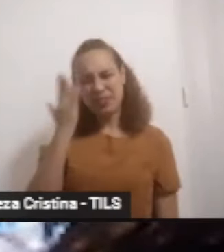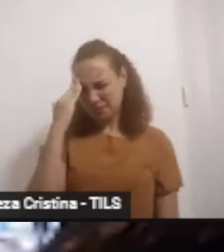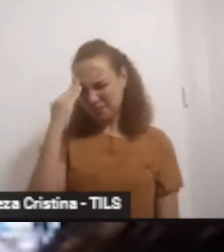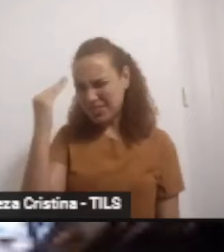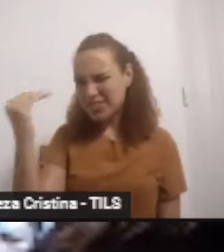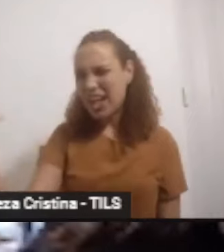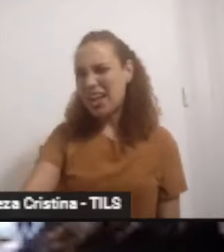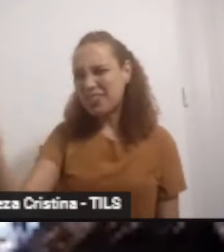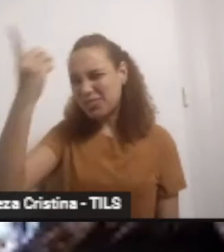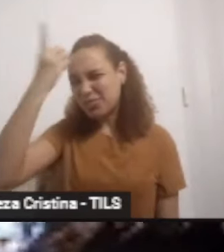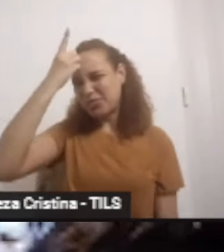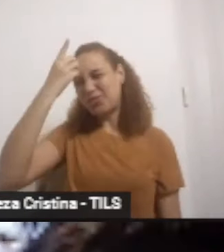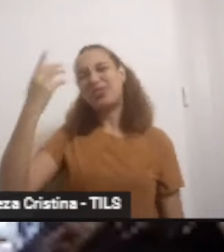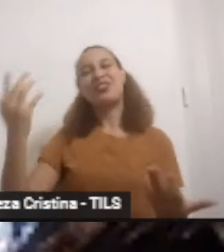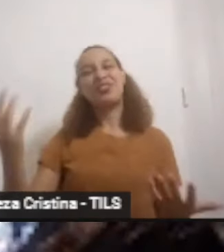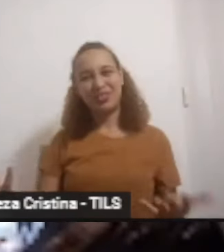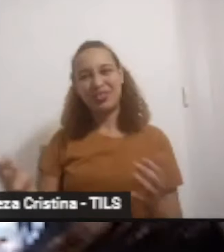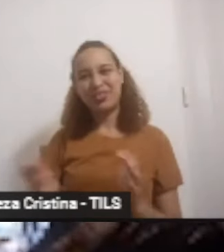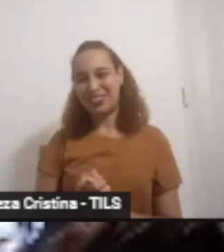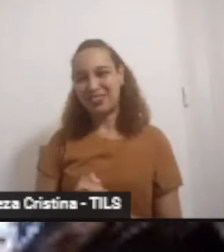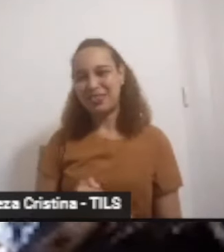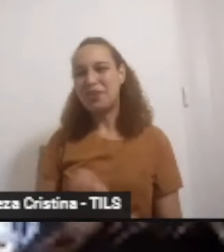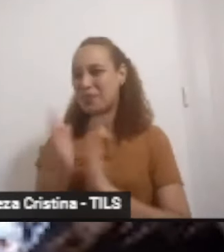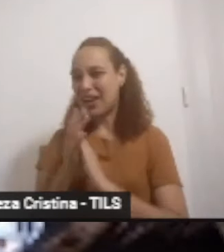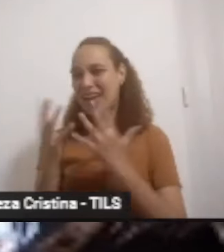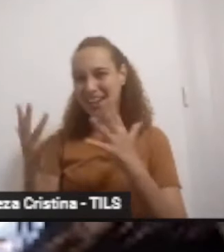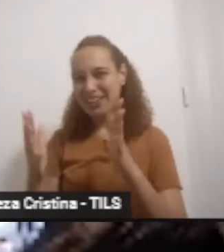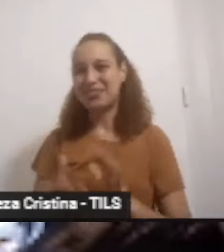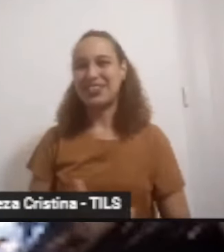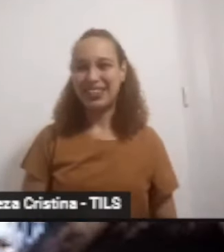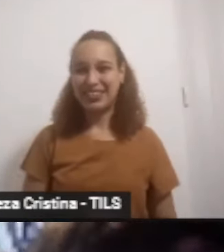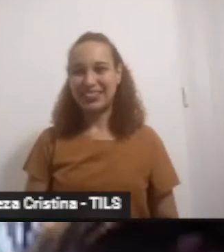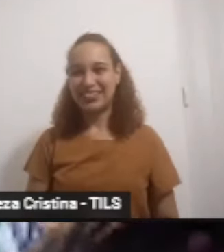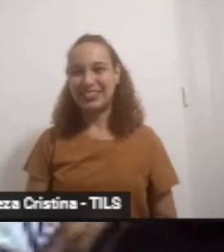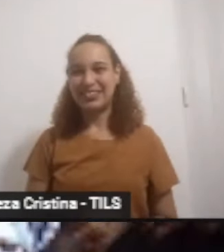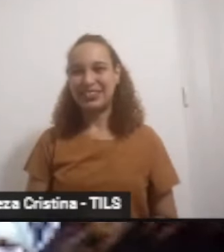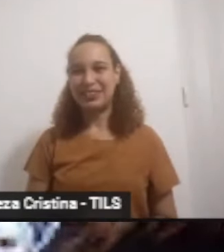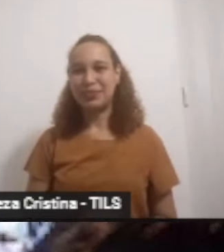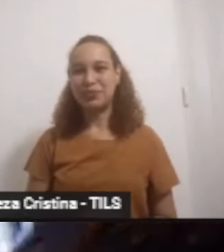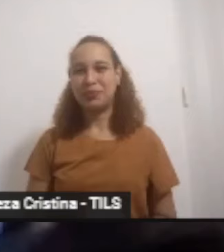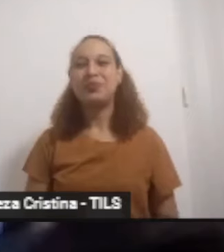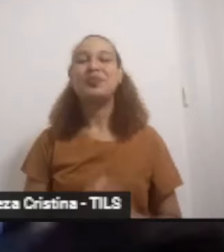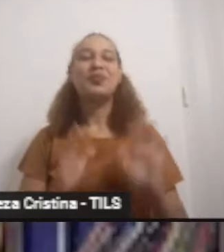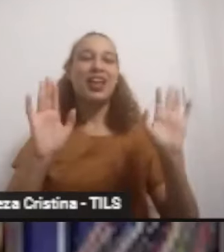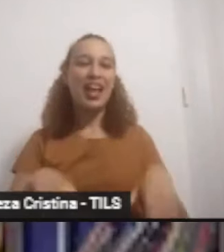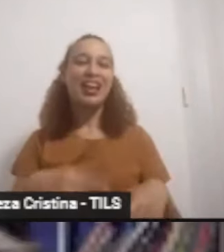admiro. Você e seu trabalho. Eu tô me achando muito chique aqui, começando com a Fafá.